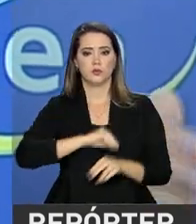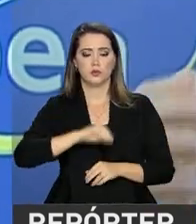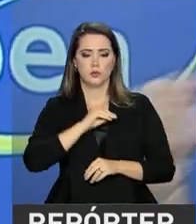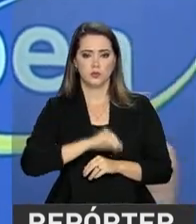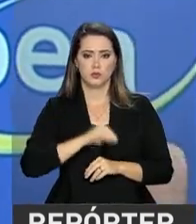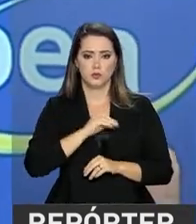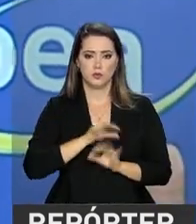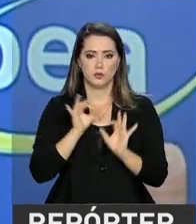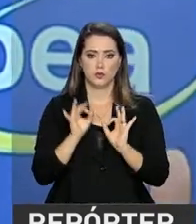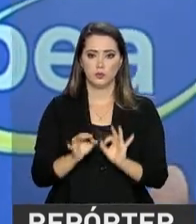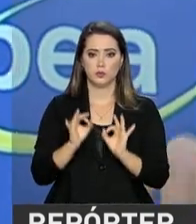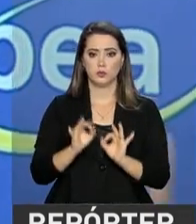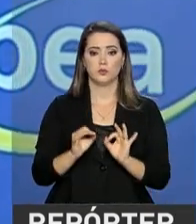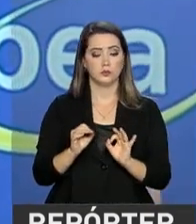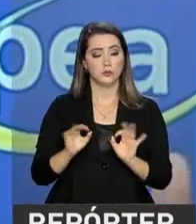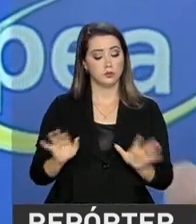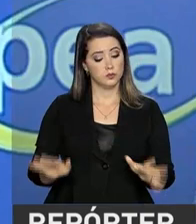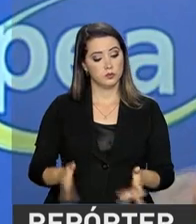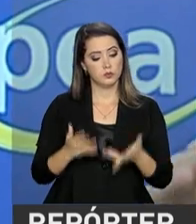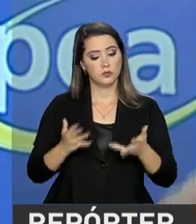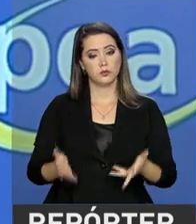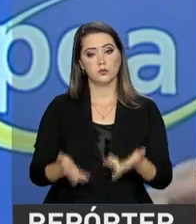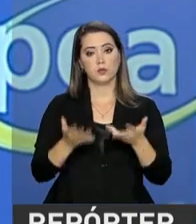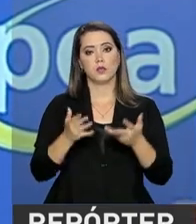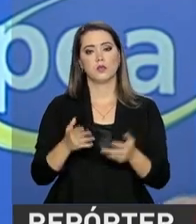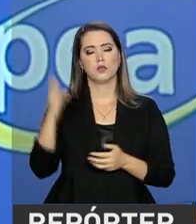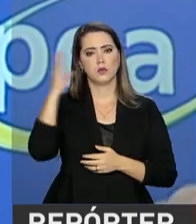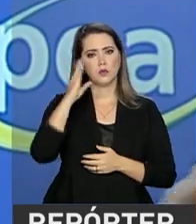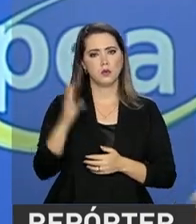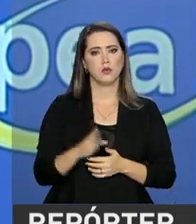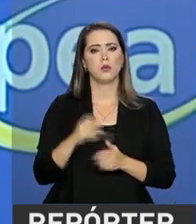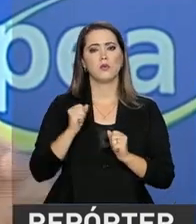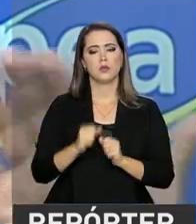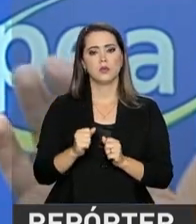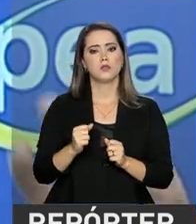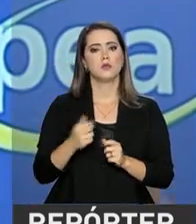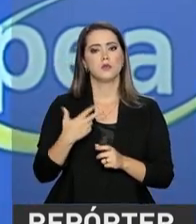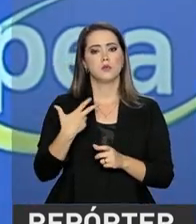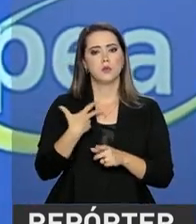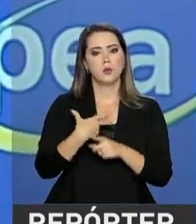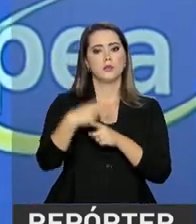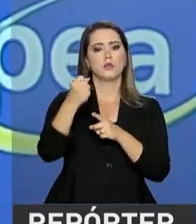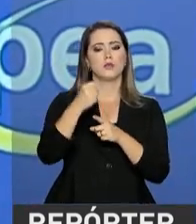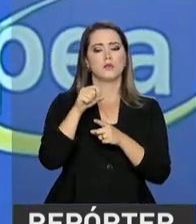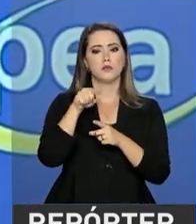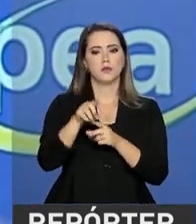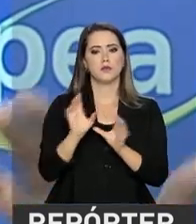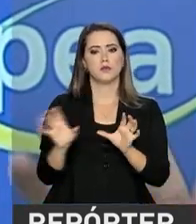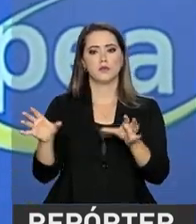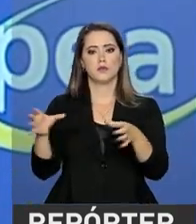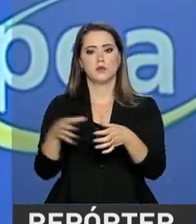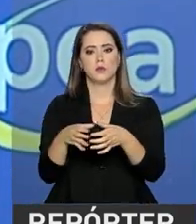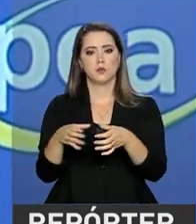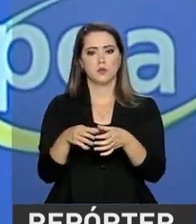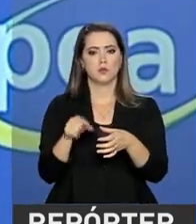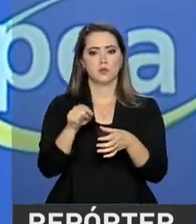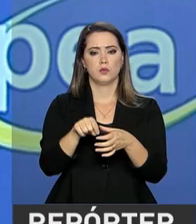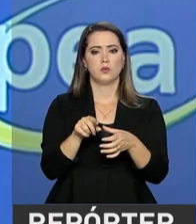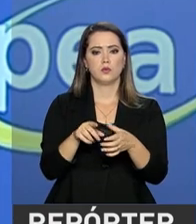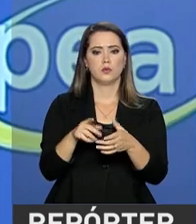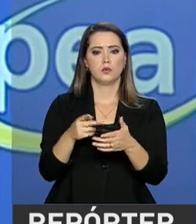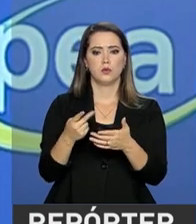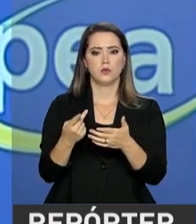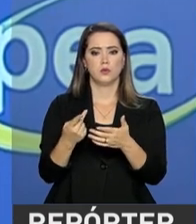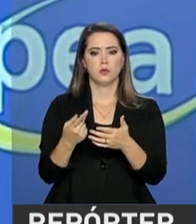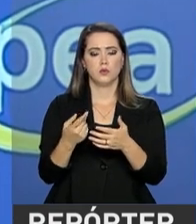e certamente ele promove que o Brasil possa escapar do que nós chamamos de armadilha dos países de